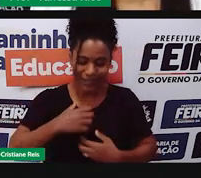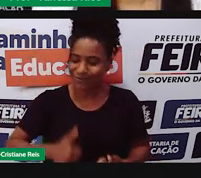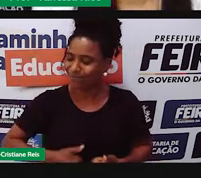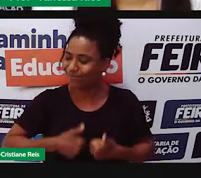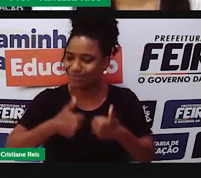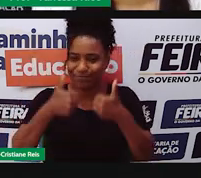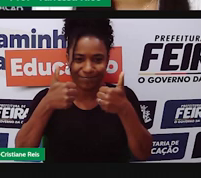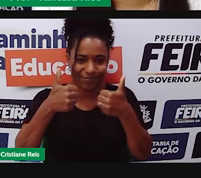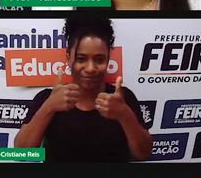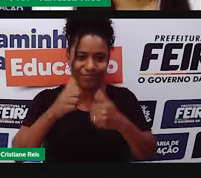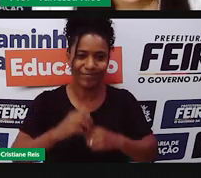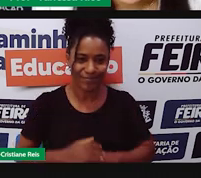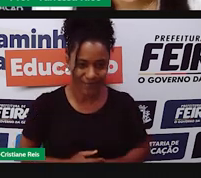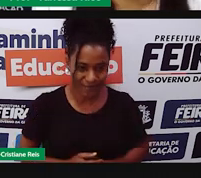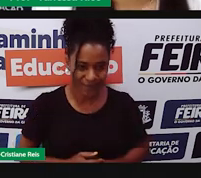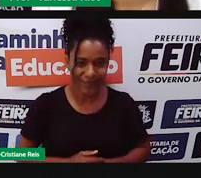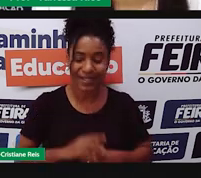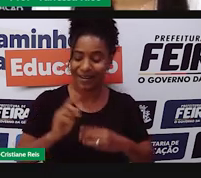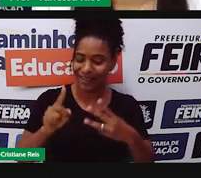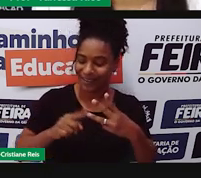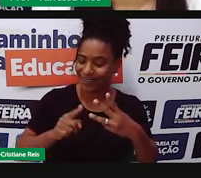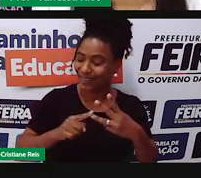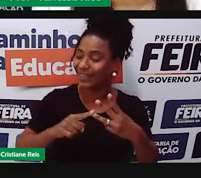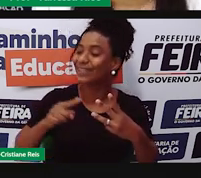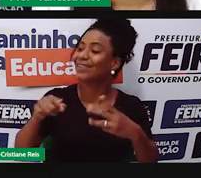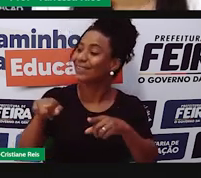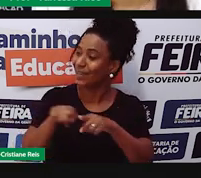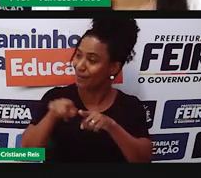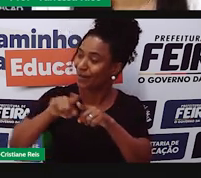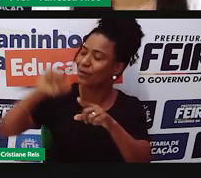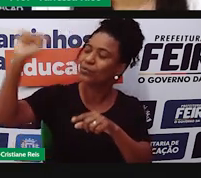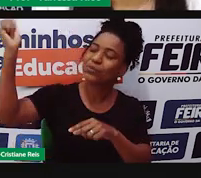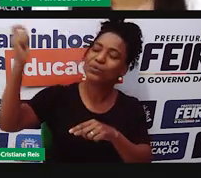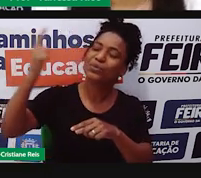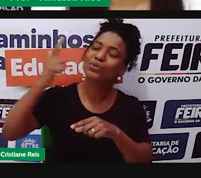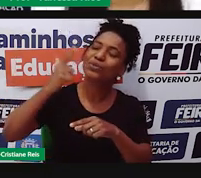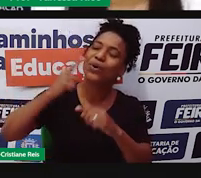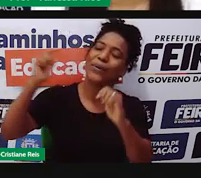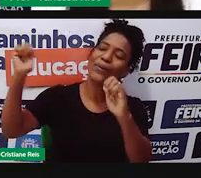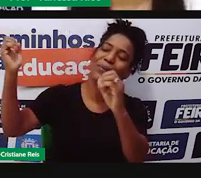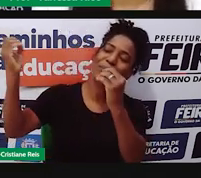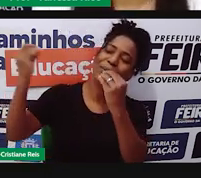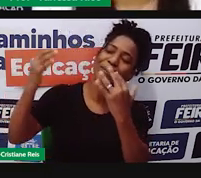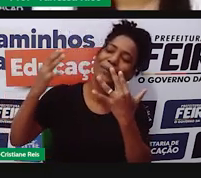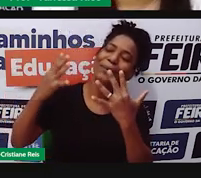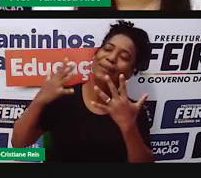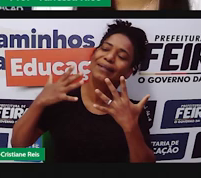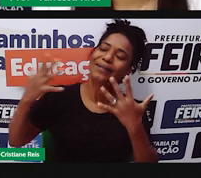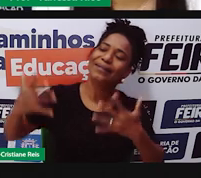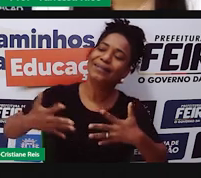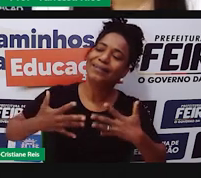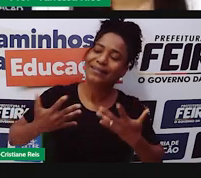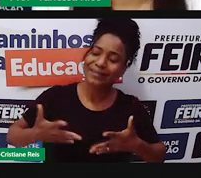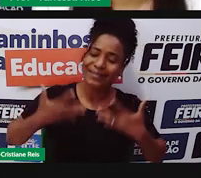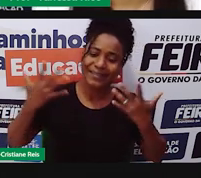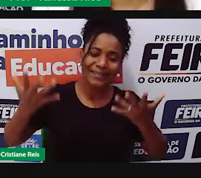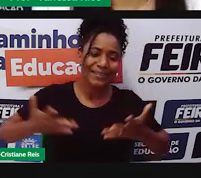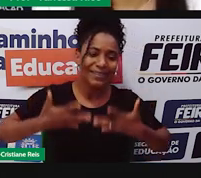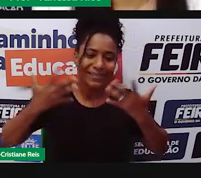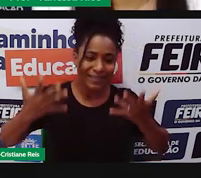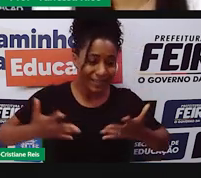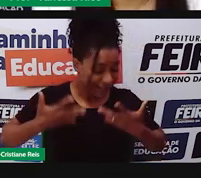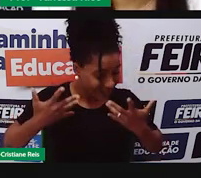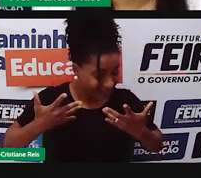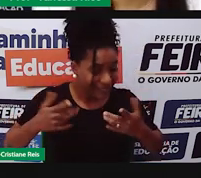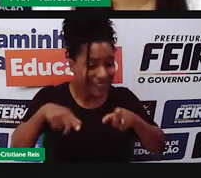Tomar sol também regula o sono, isso mesmo, né? Tanto na questão aí, ó, da formação do dia e da noite, que é